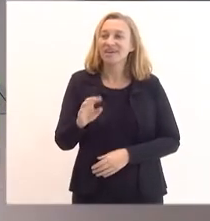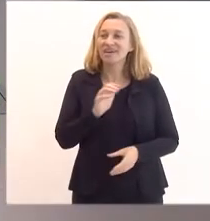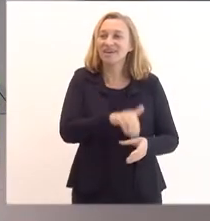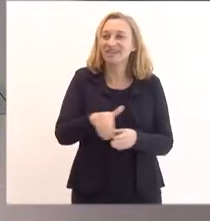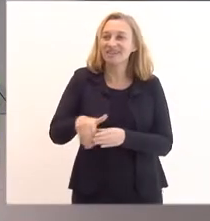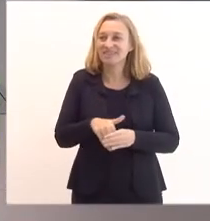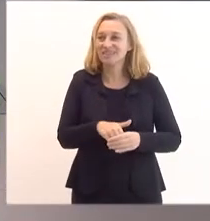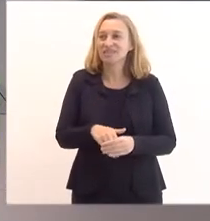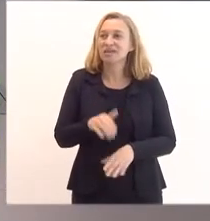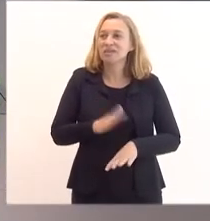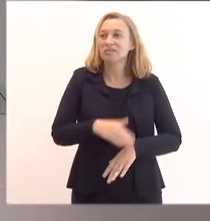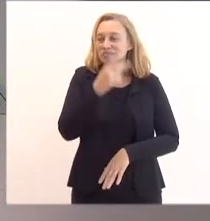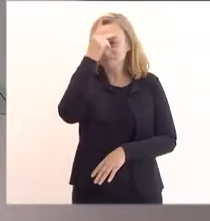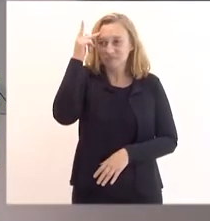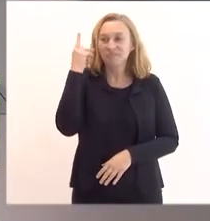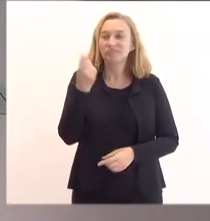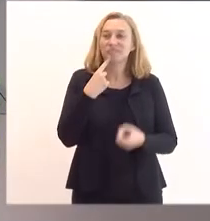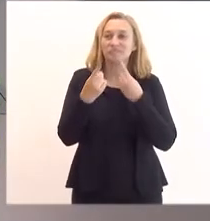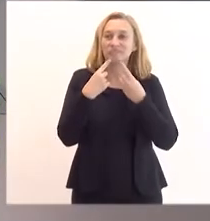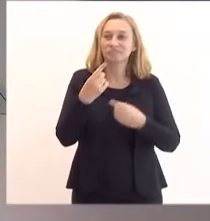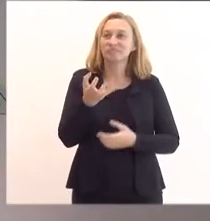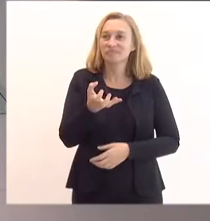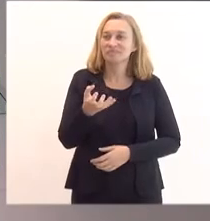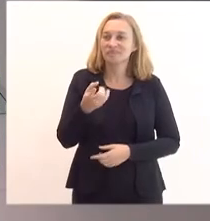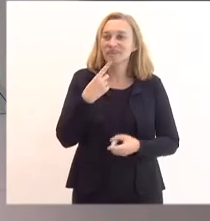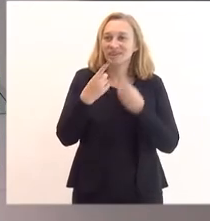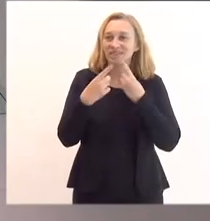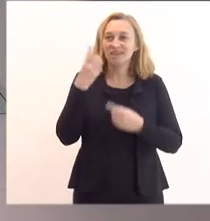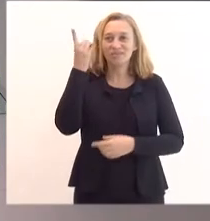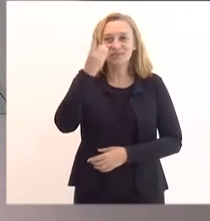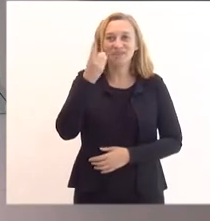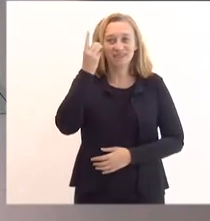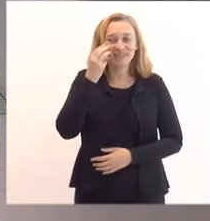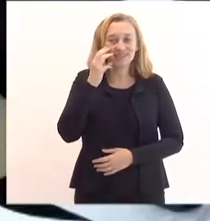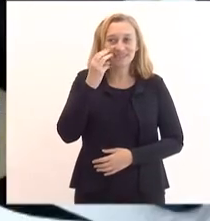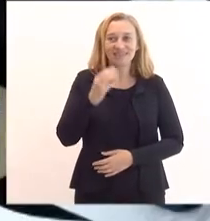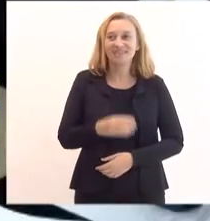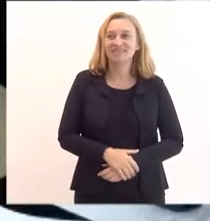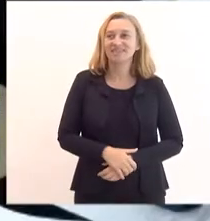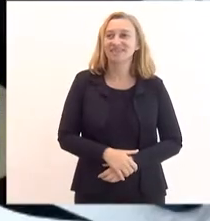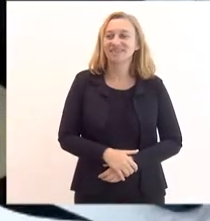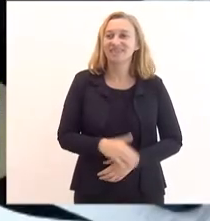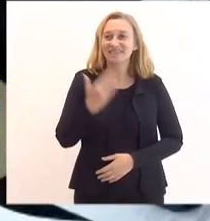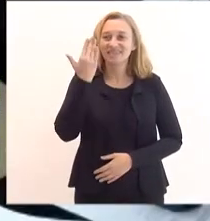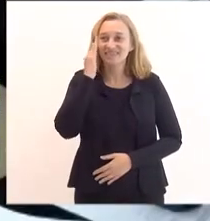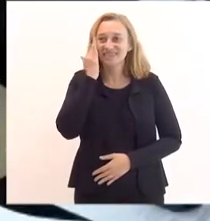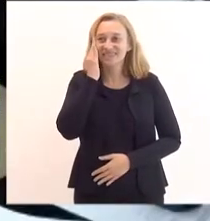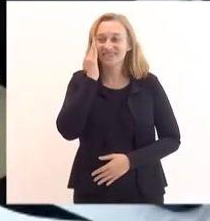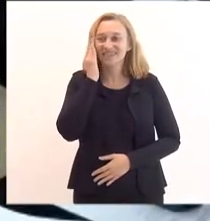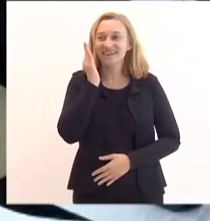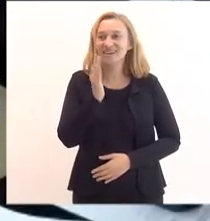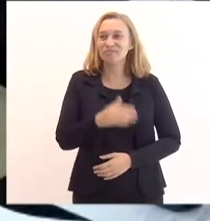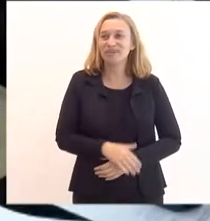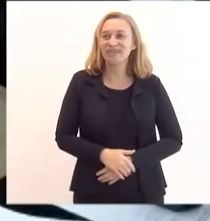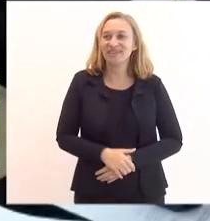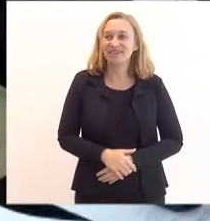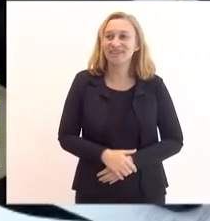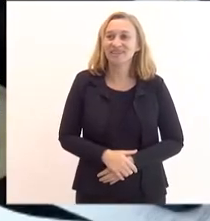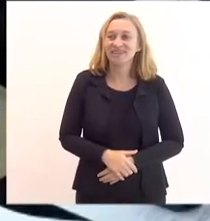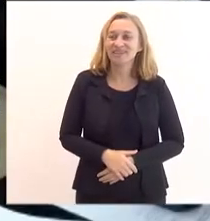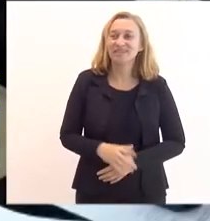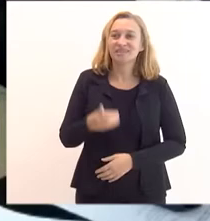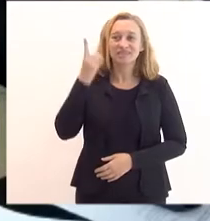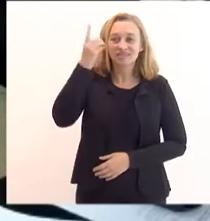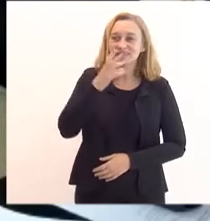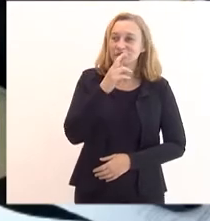Mais alguém para discutir? Quero discutir. Deputado Valdeck. Eu acho que eu entendo o projeto do deputado Rodrigo Amorim, mas